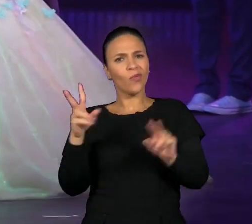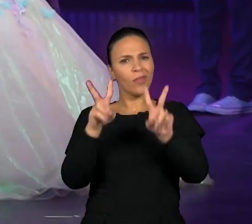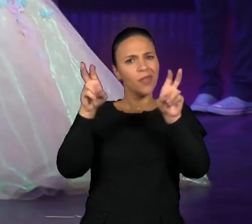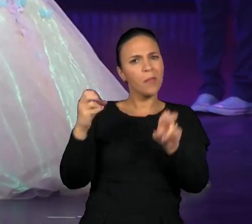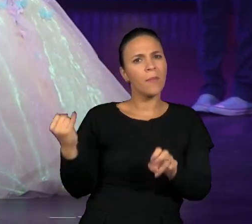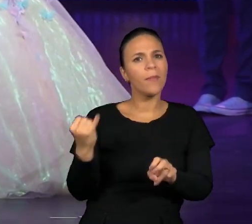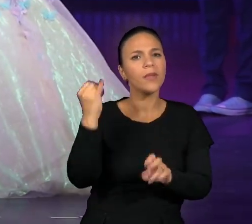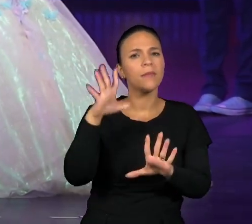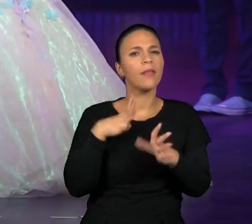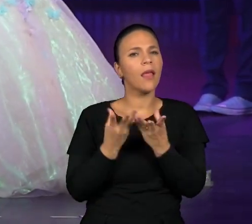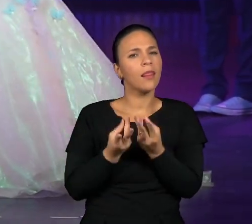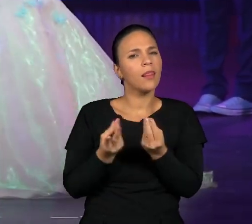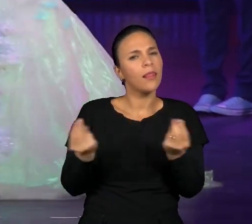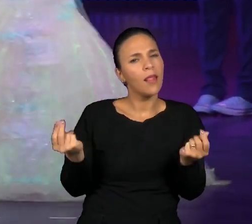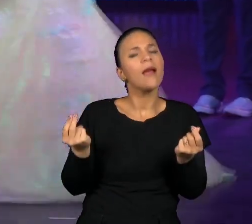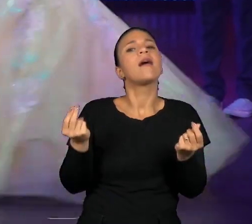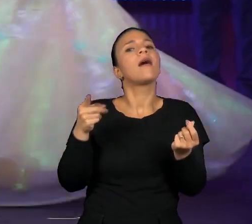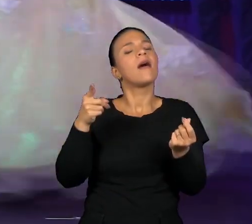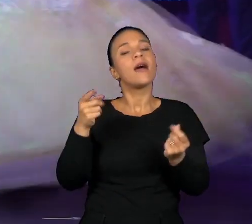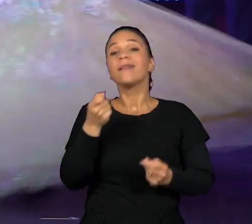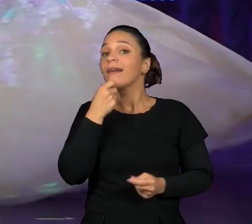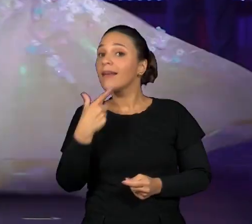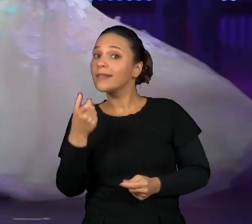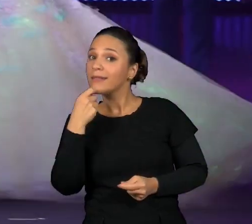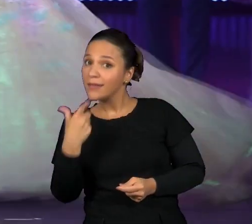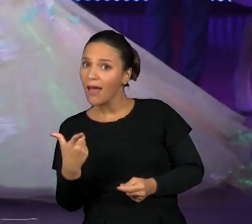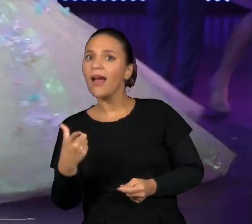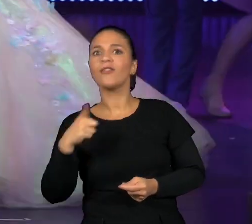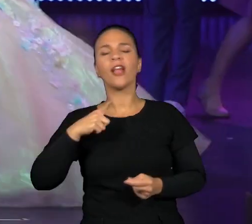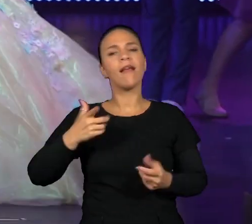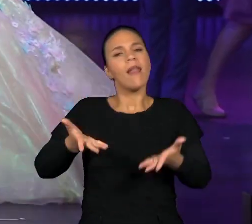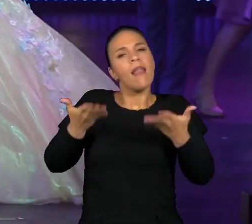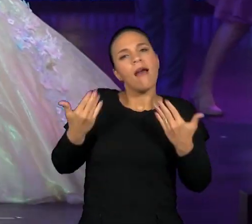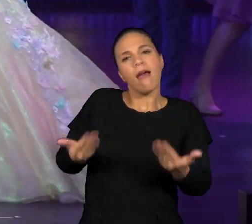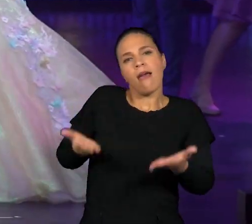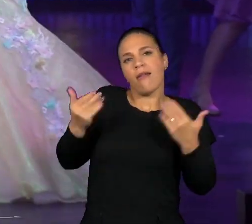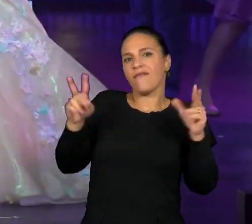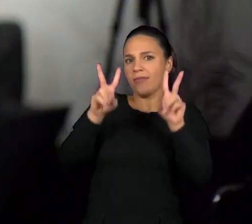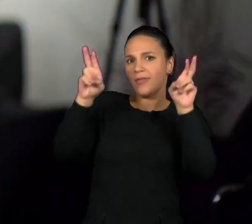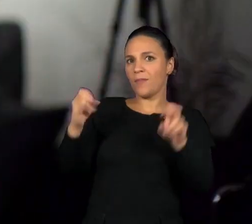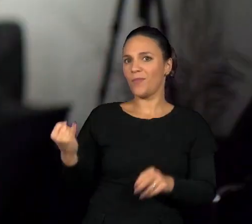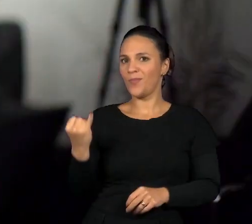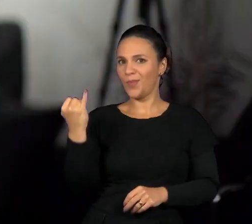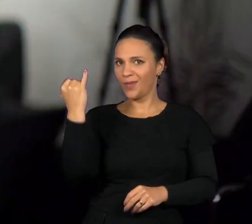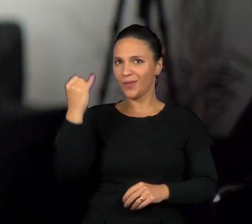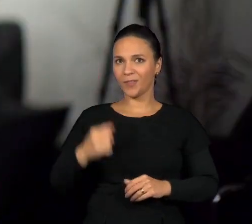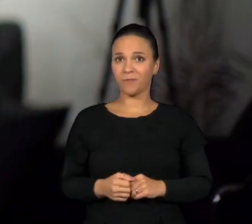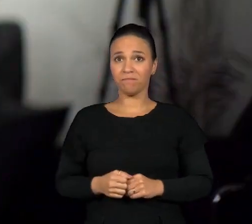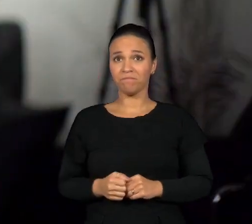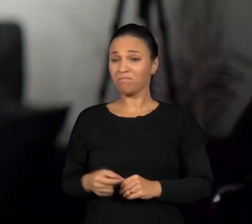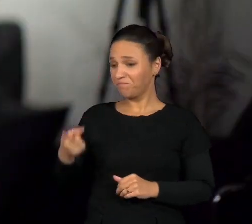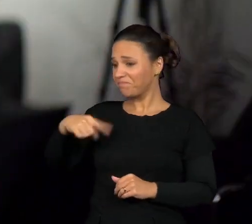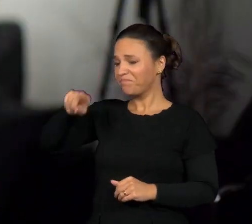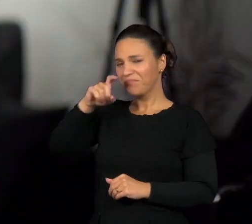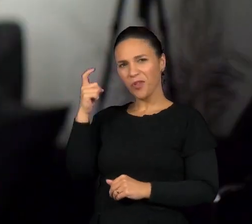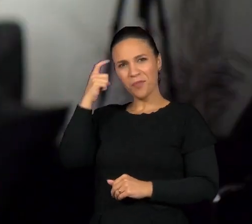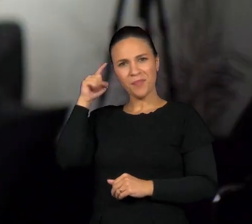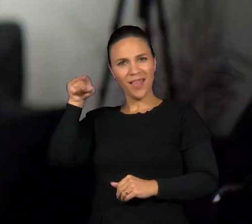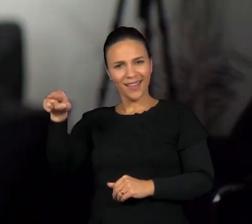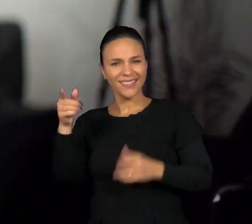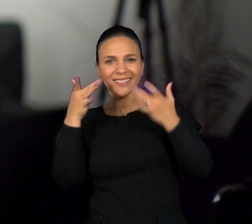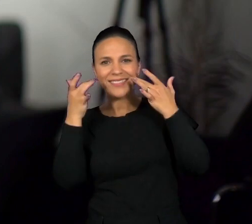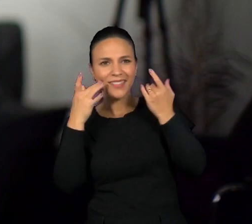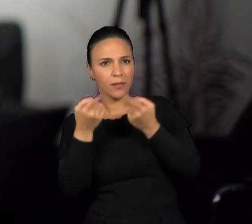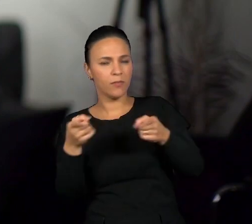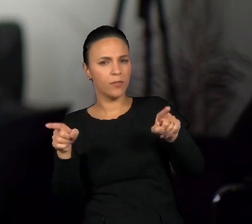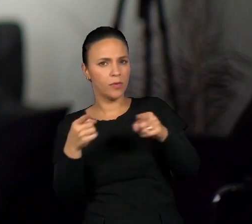muito sutis, engraçadas. A gente aborda com muito humor, muita leveza também. Sendo que a gente pensa nesse musical